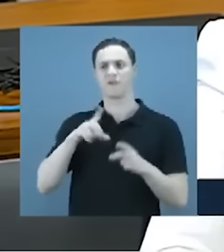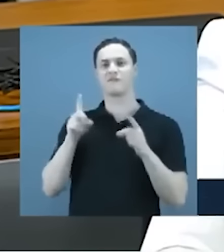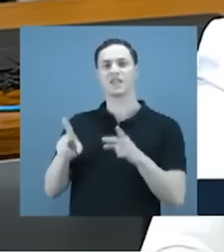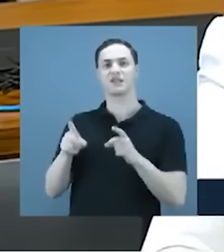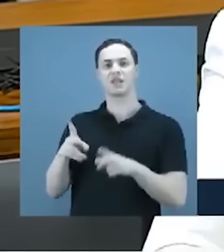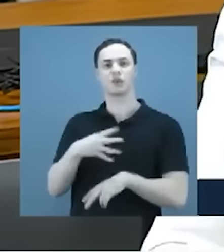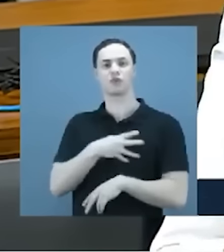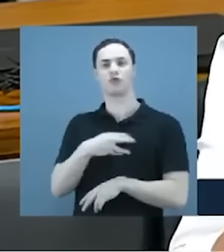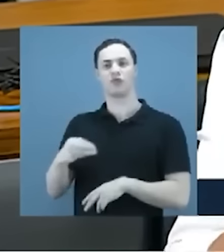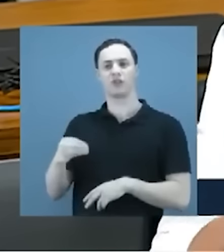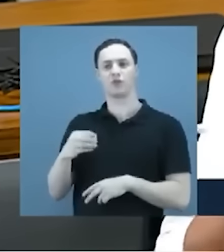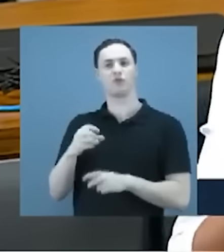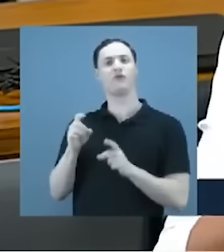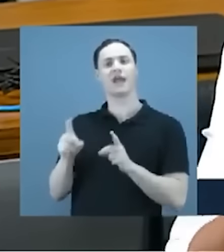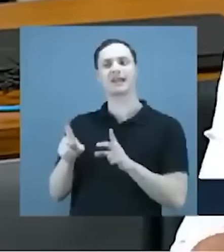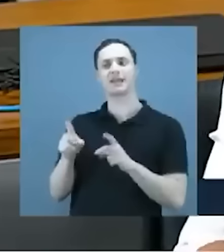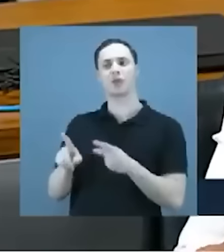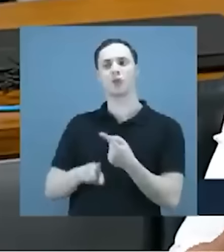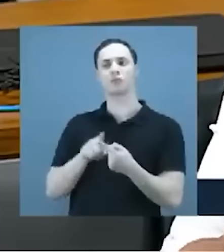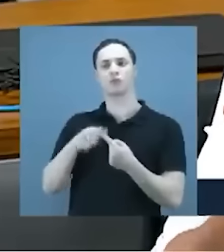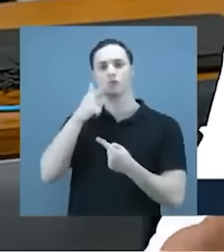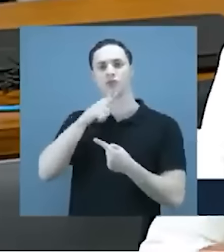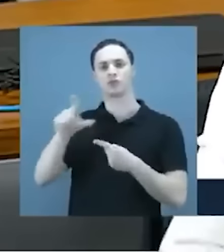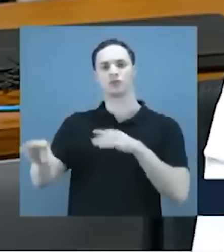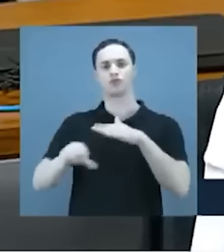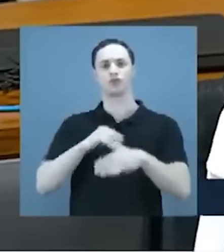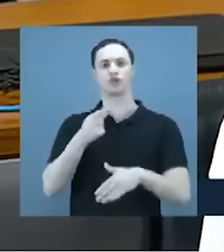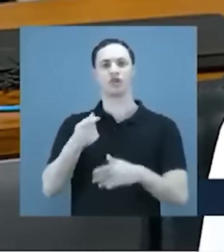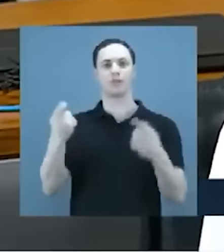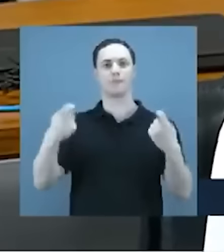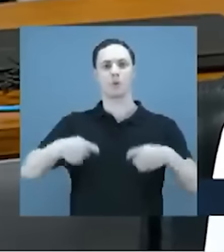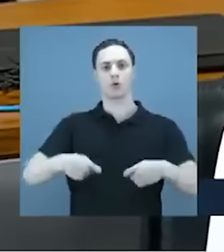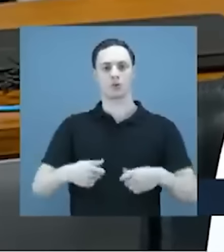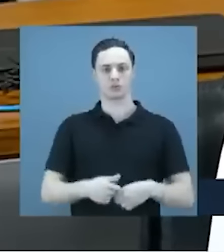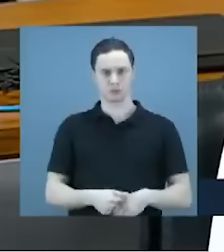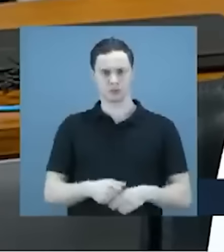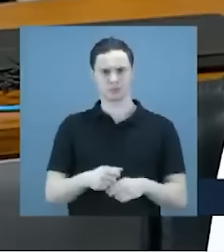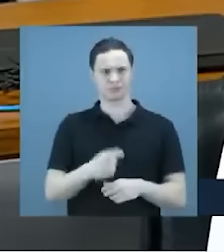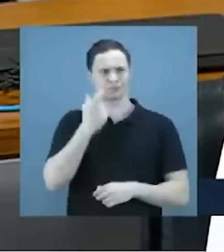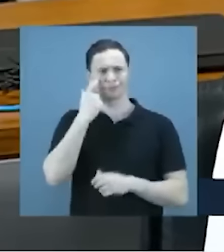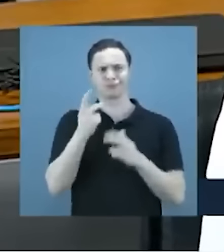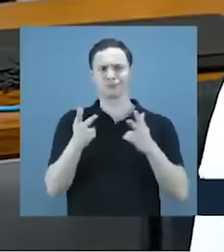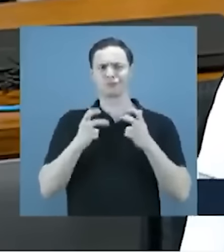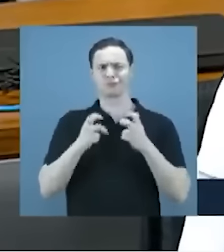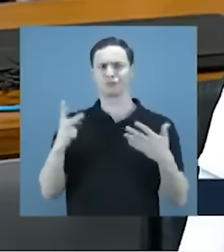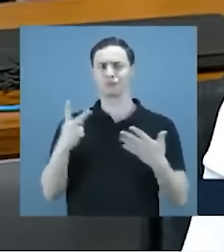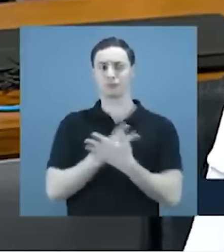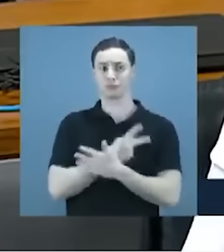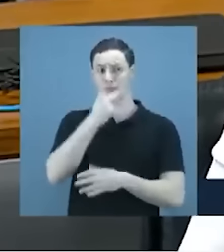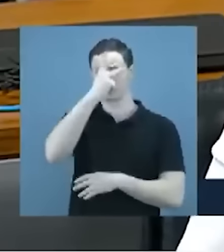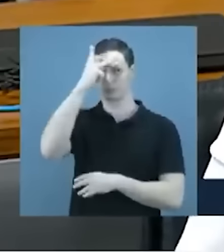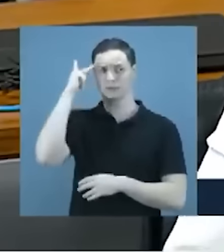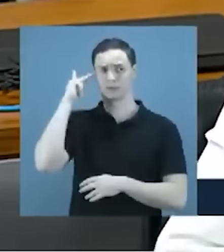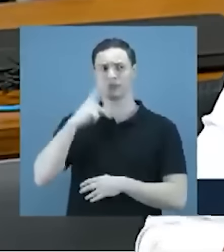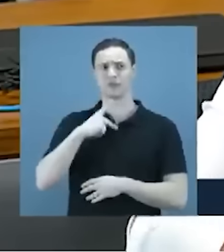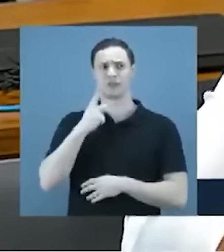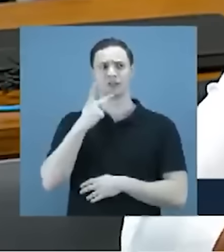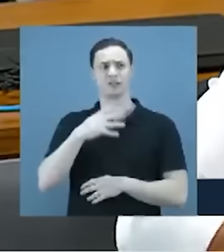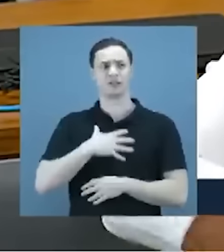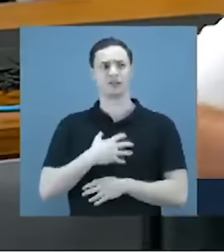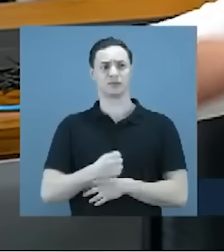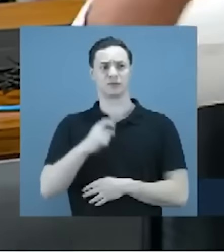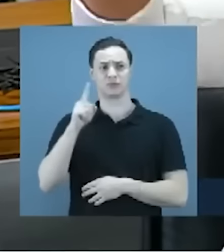aposta Olha o cenário em que nós chegamos hoje na sociedade brasileira as pessoas recorrendo ao suicídio